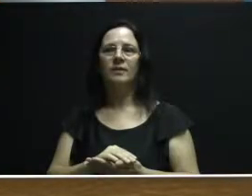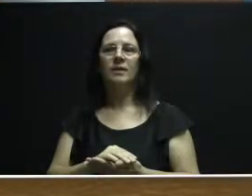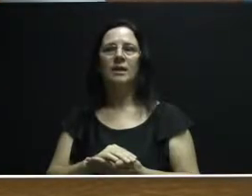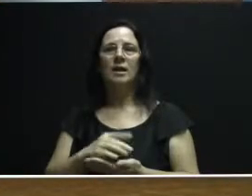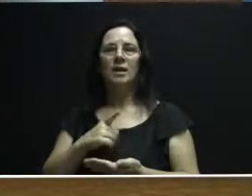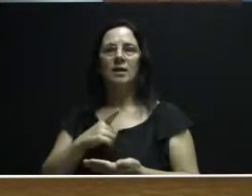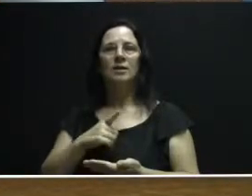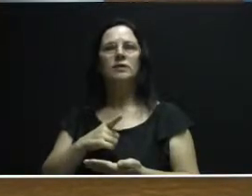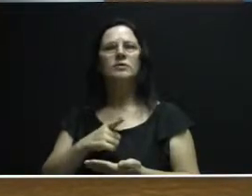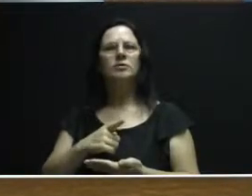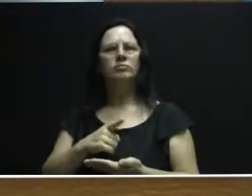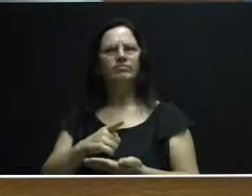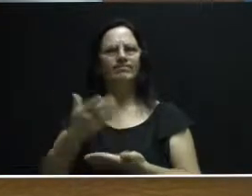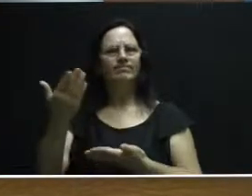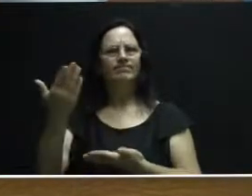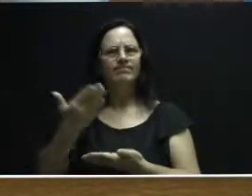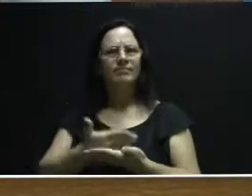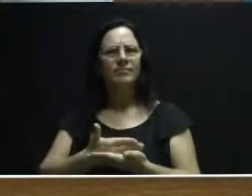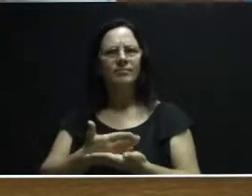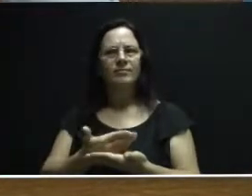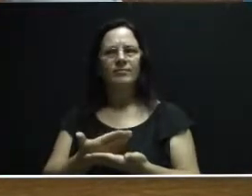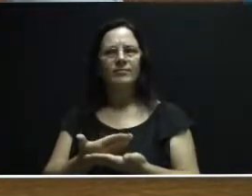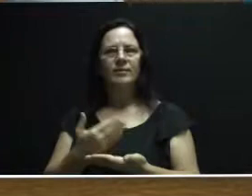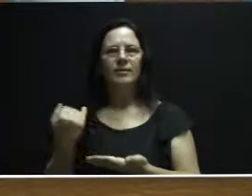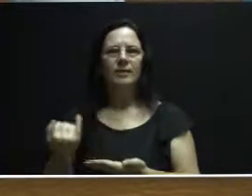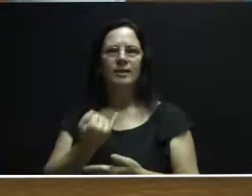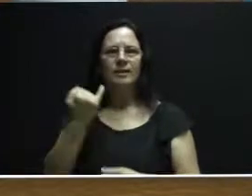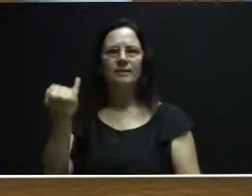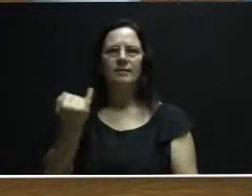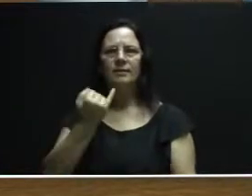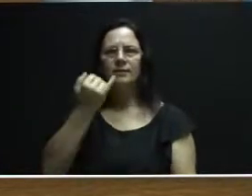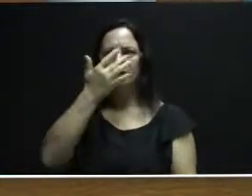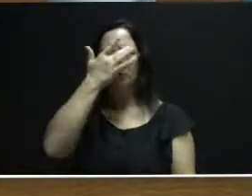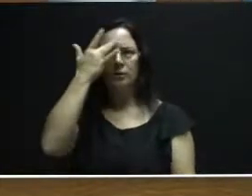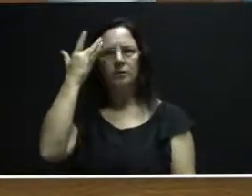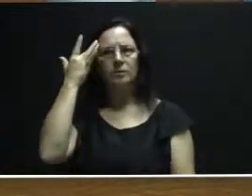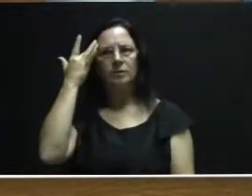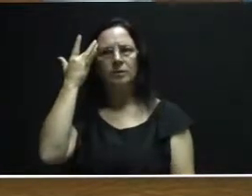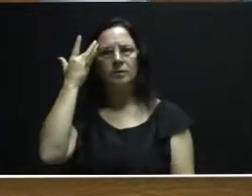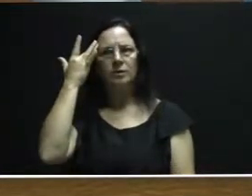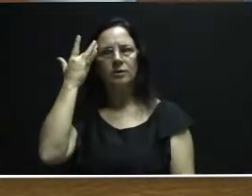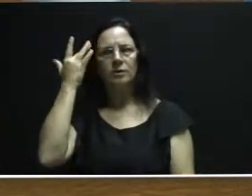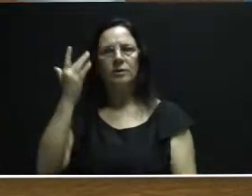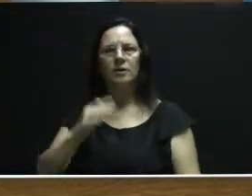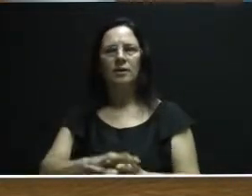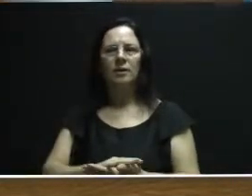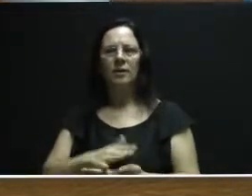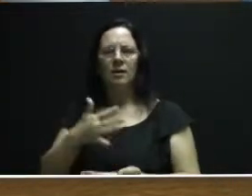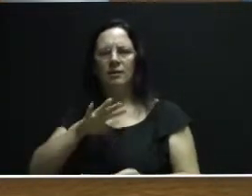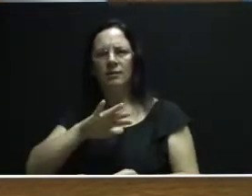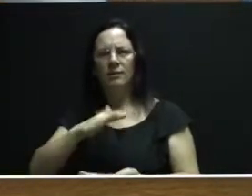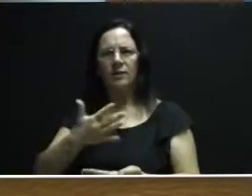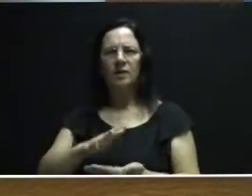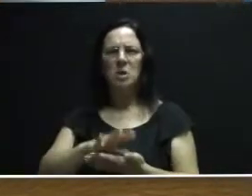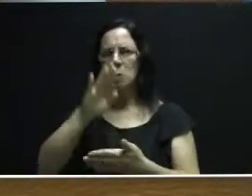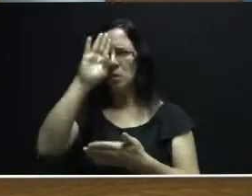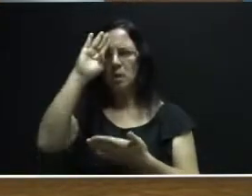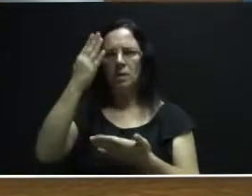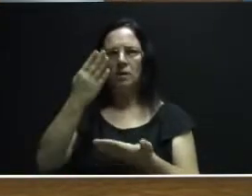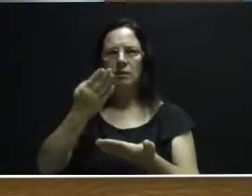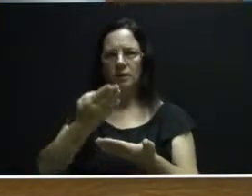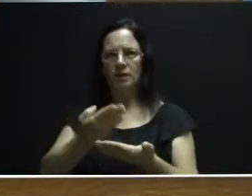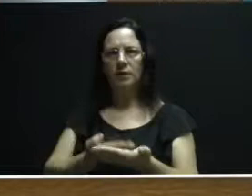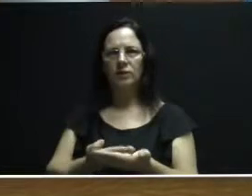Isso foi uma lição, realmente. Às vezes a gente não dá tanta importância, às vezes a gente não acredita